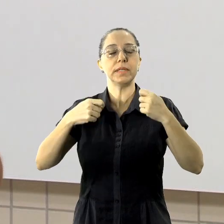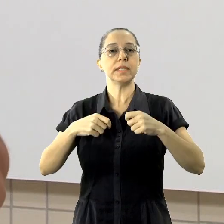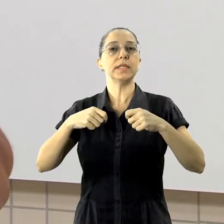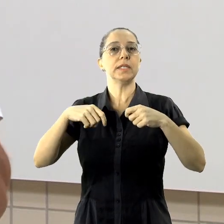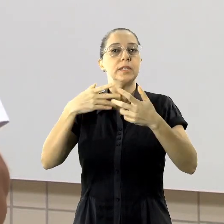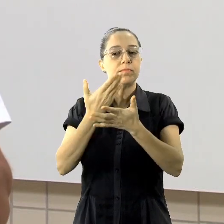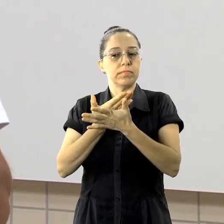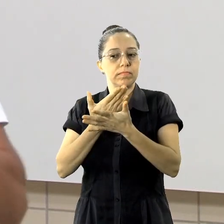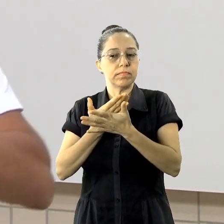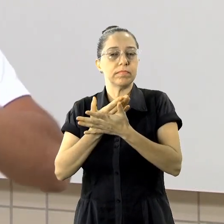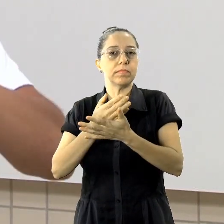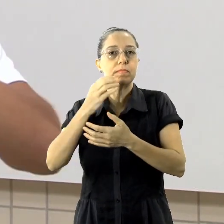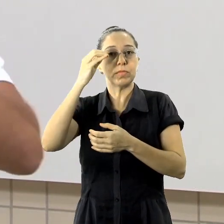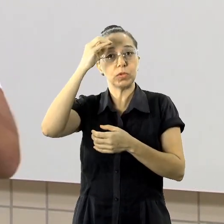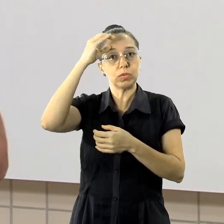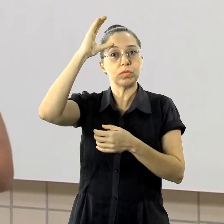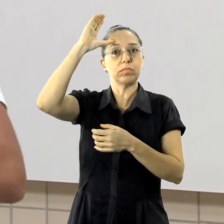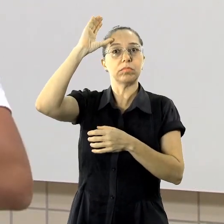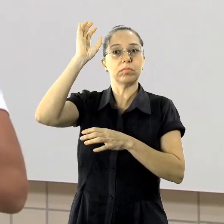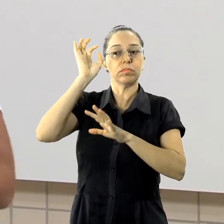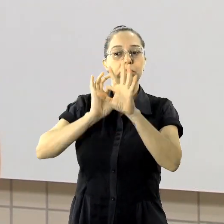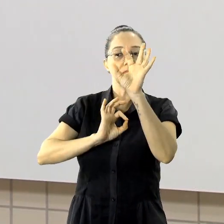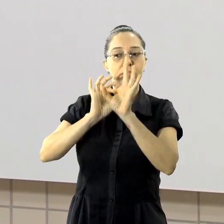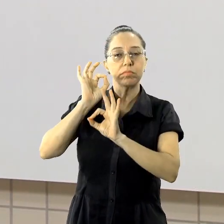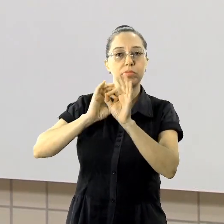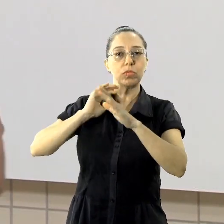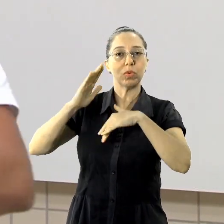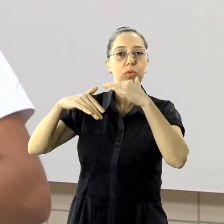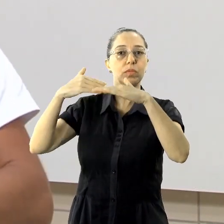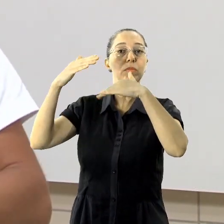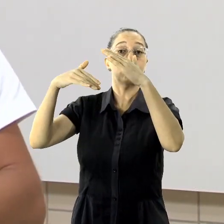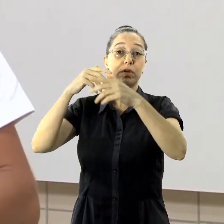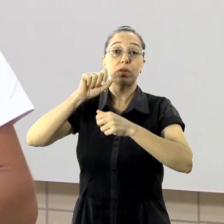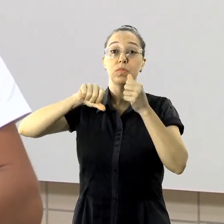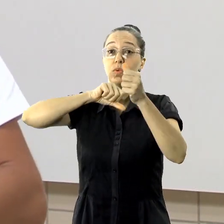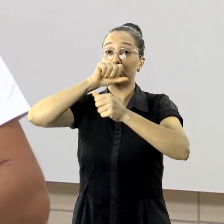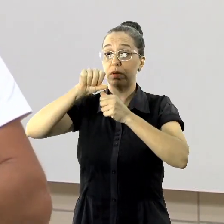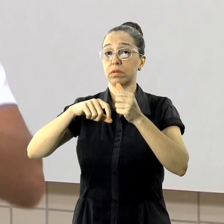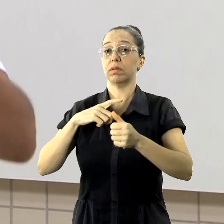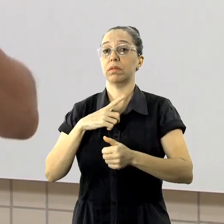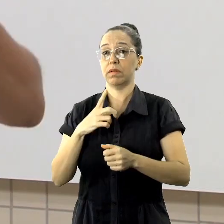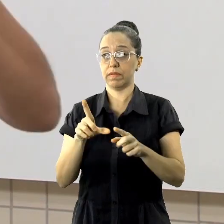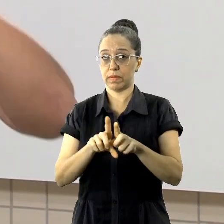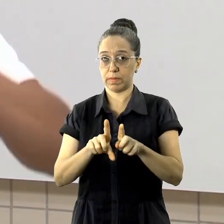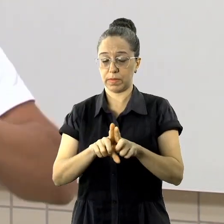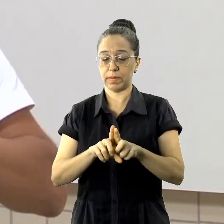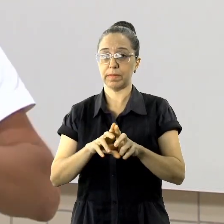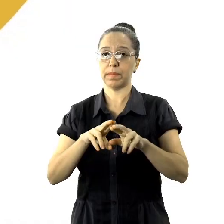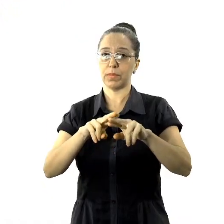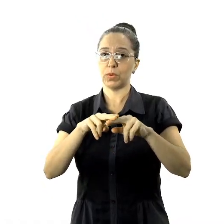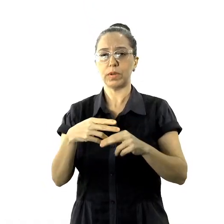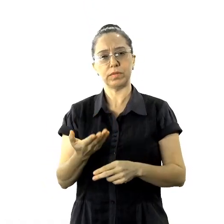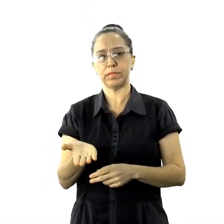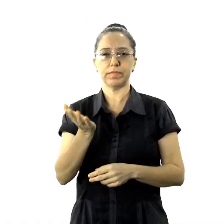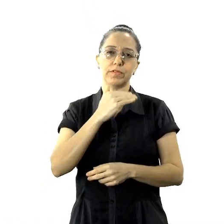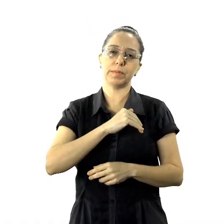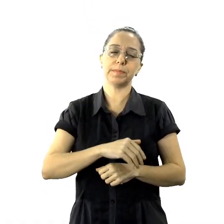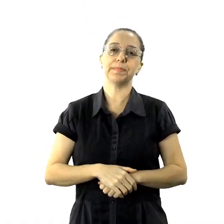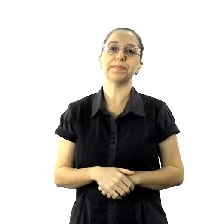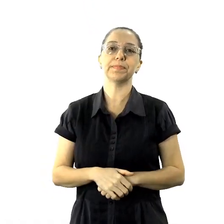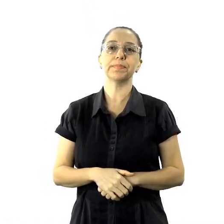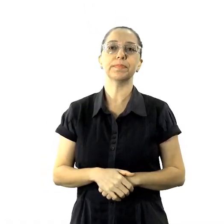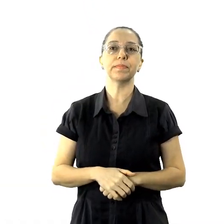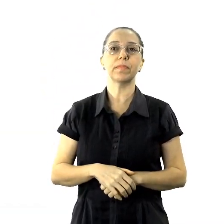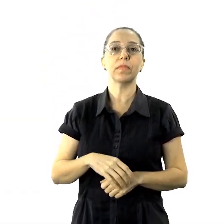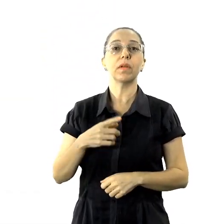tempinho para conhecer esse processo, essa mudança. Então, galera, vem comigo. Eu quero que vocês